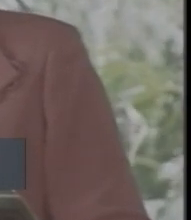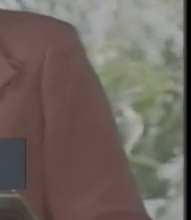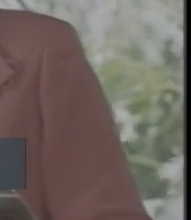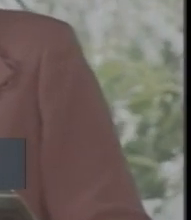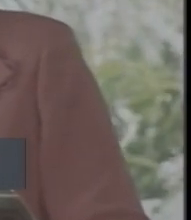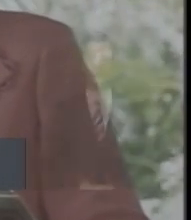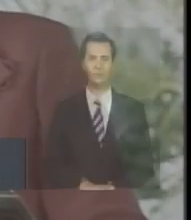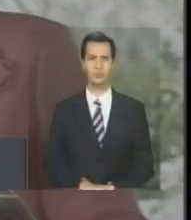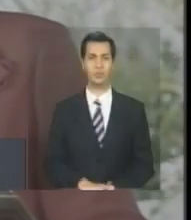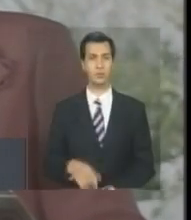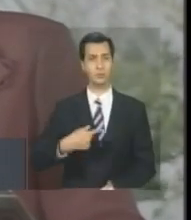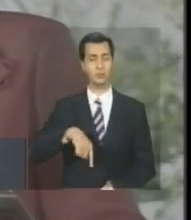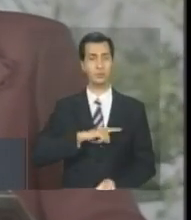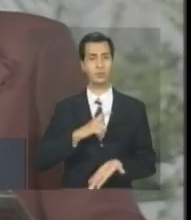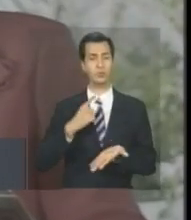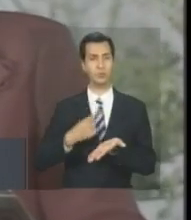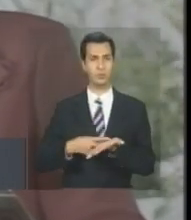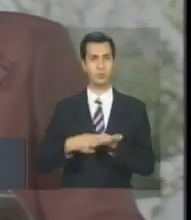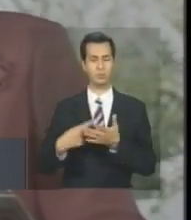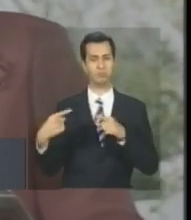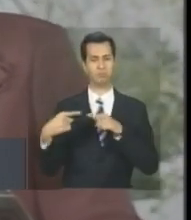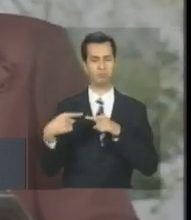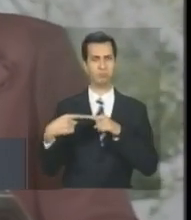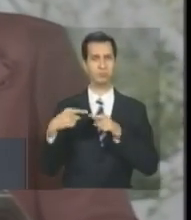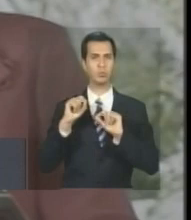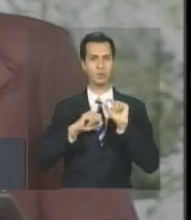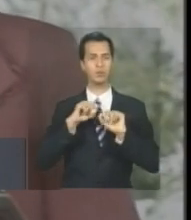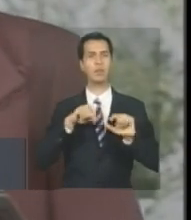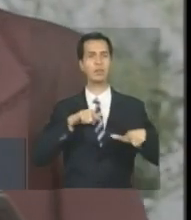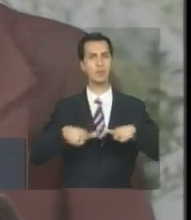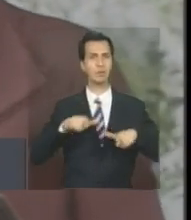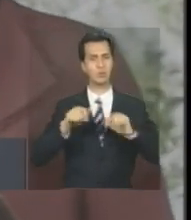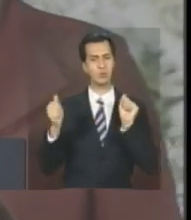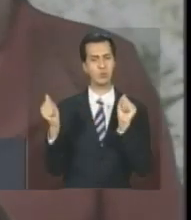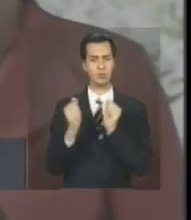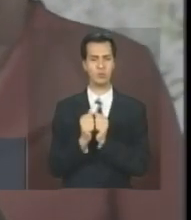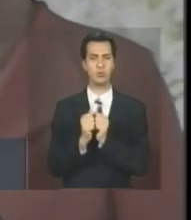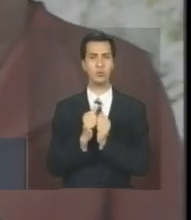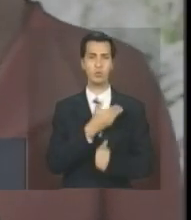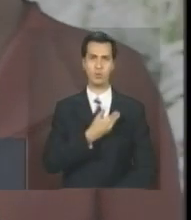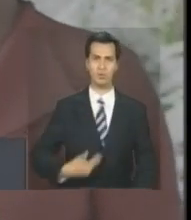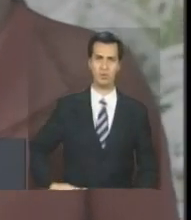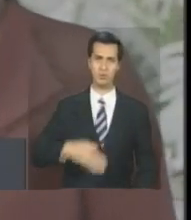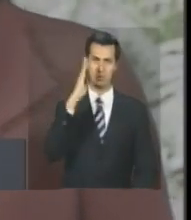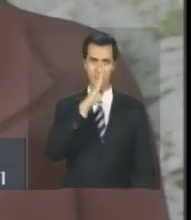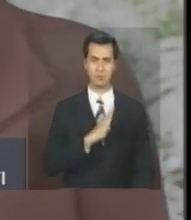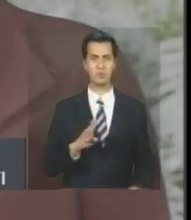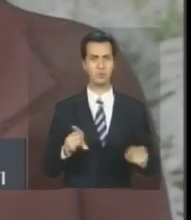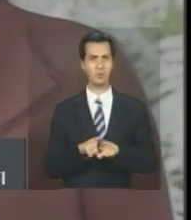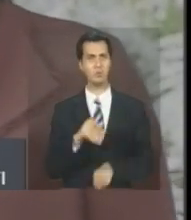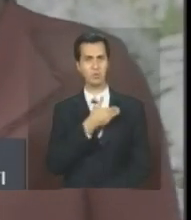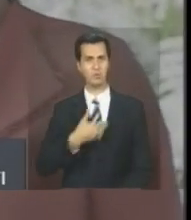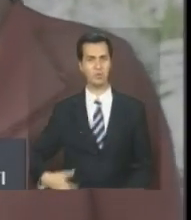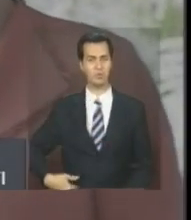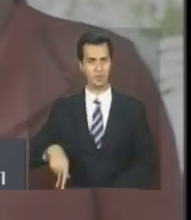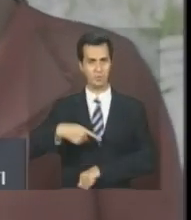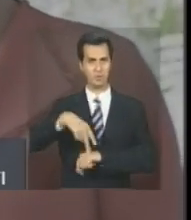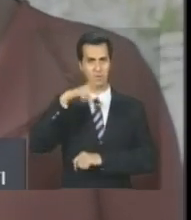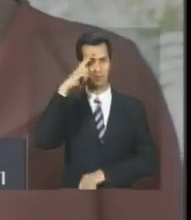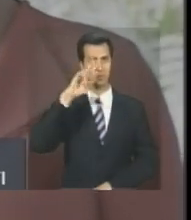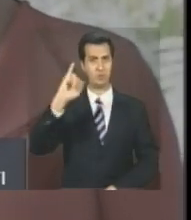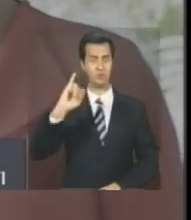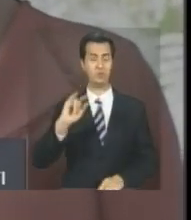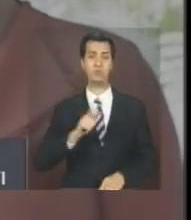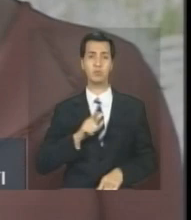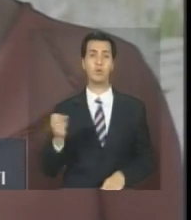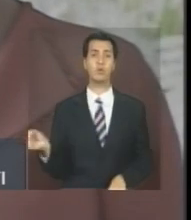Concordamos em trabalhar juntos, governos do Brasil e do Haiti, para dar divulgação às novas medidas brasileiras. Nous